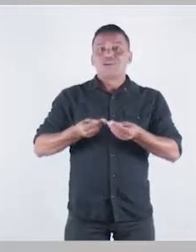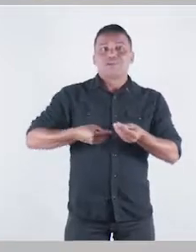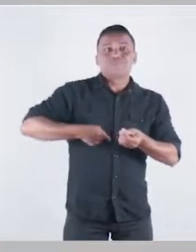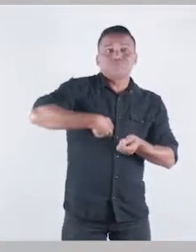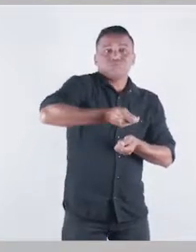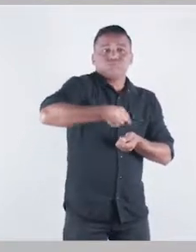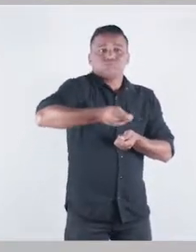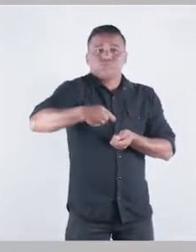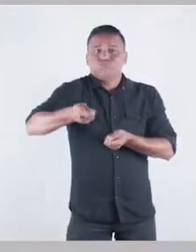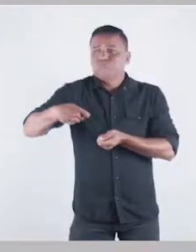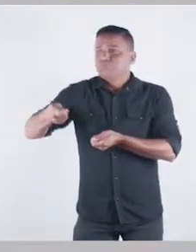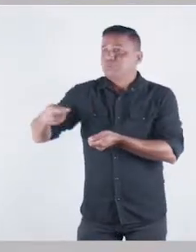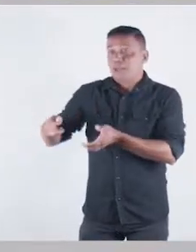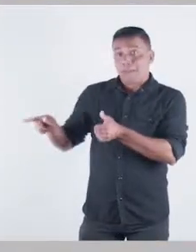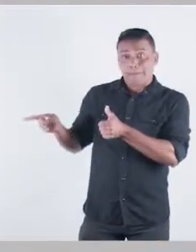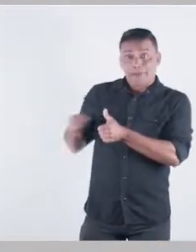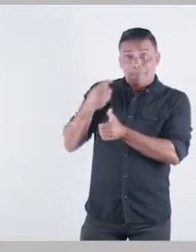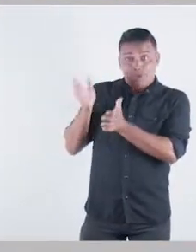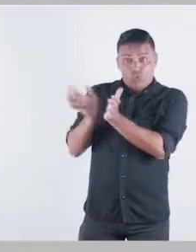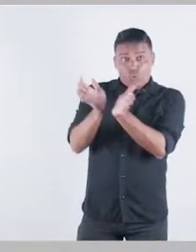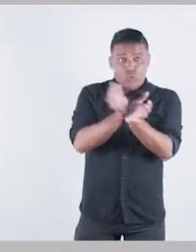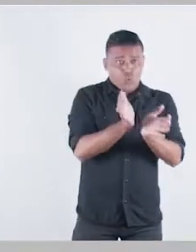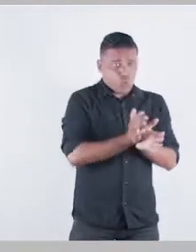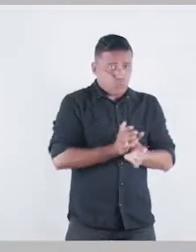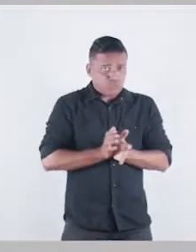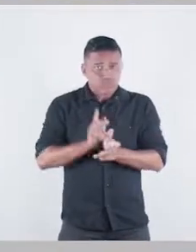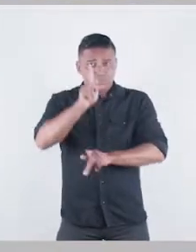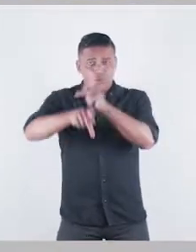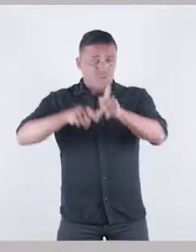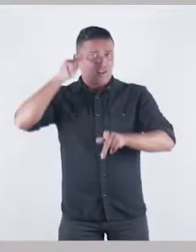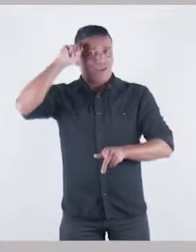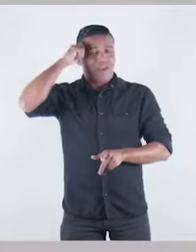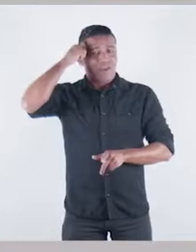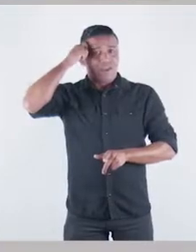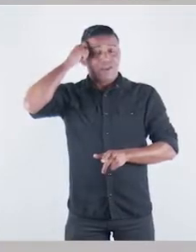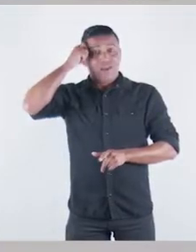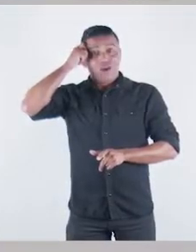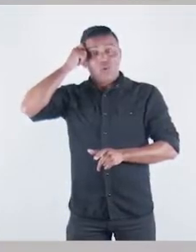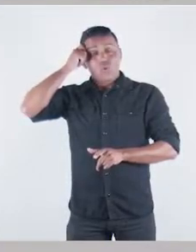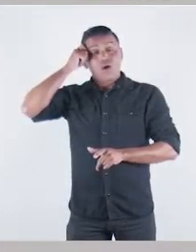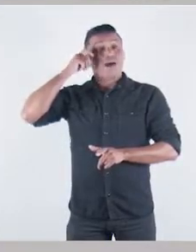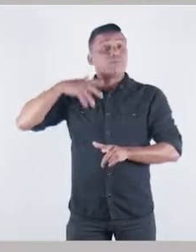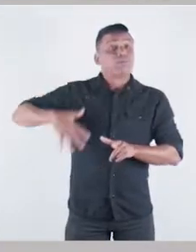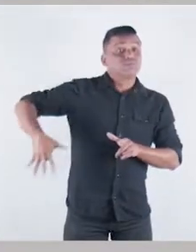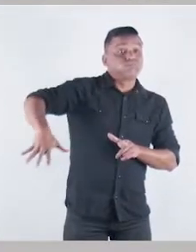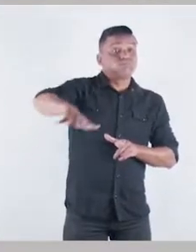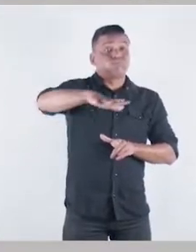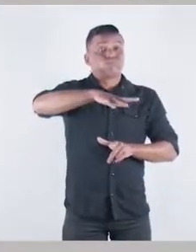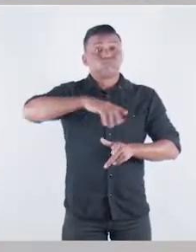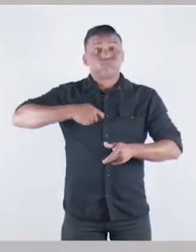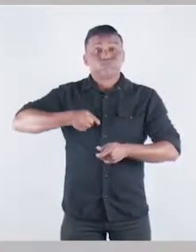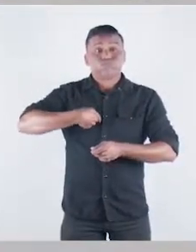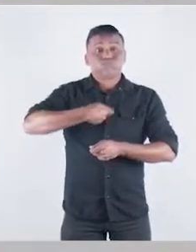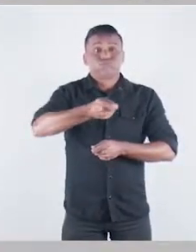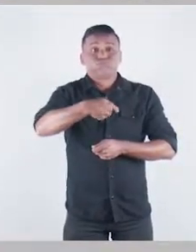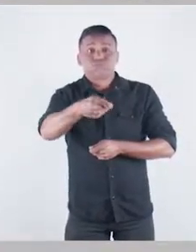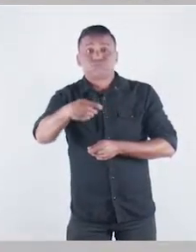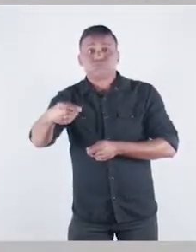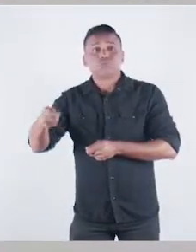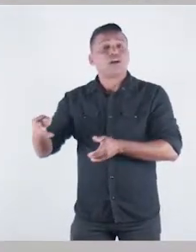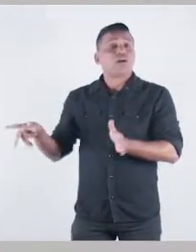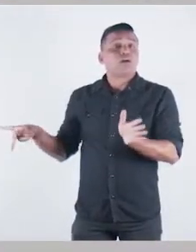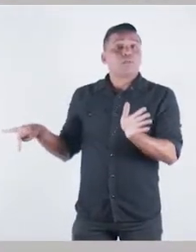grande, primeiro entre a gente, e depois para a nossa comunidade, porque essa literatura era potencialmente dirigida para a comunidade negra.